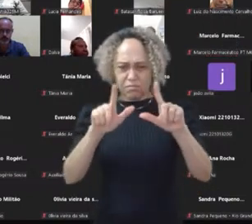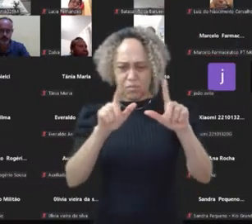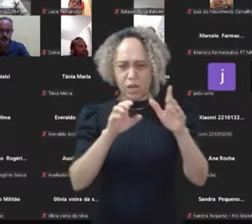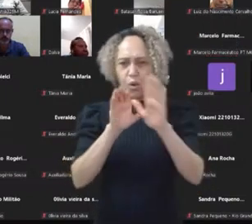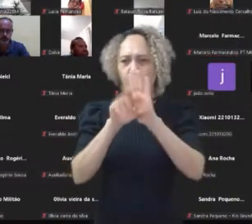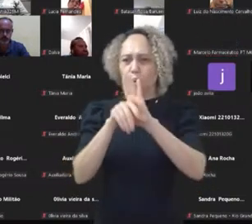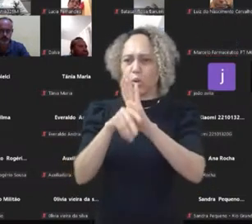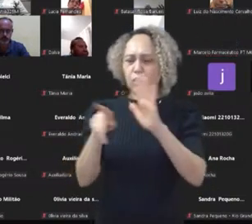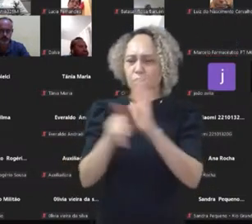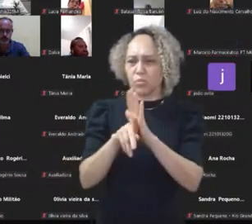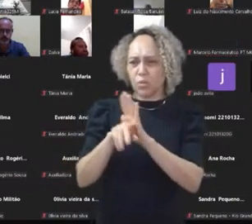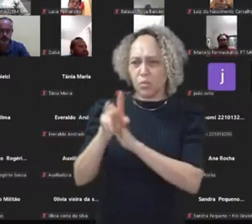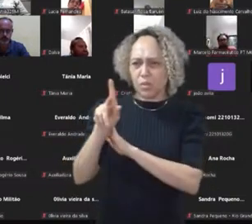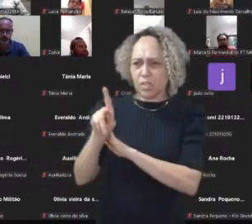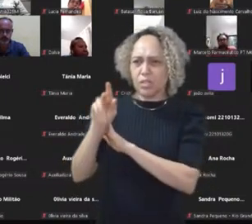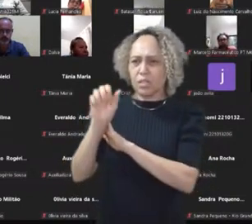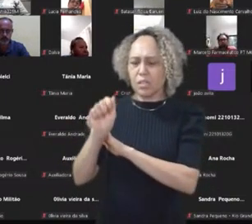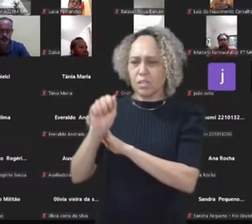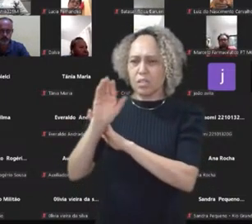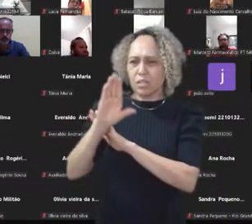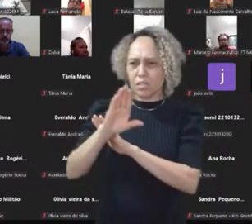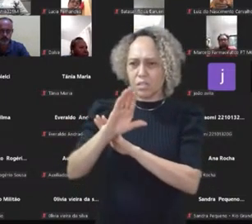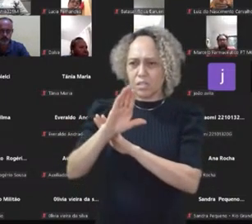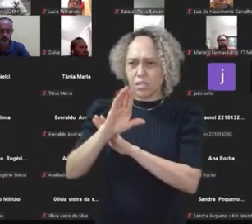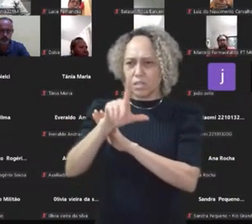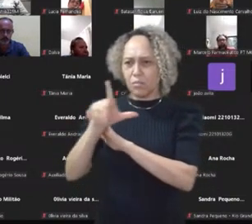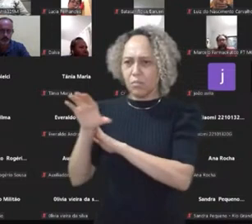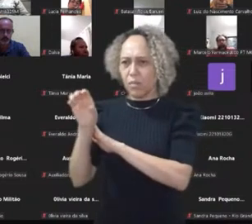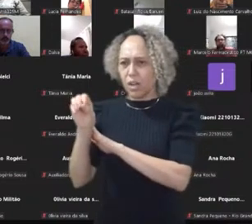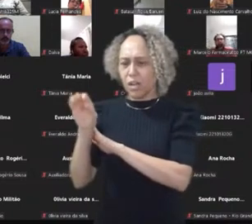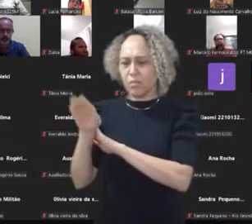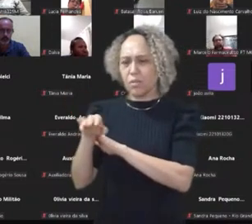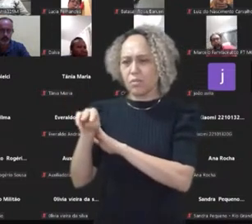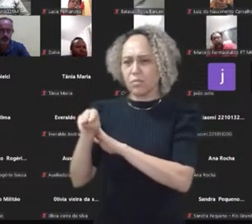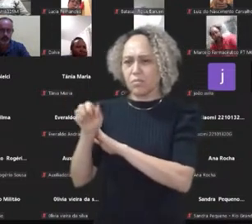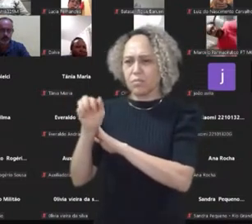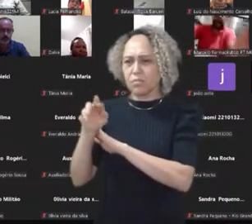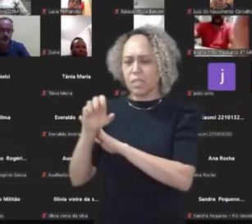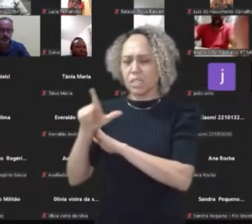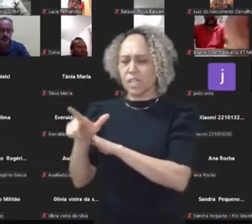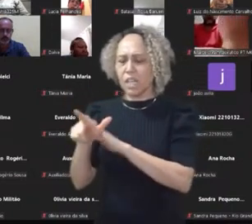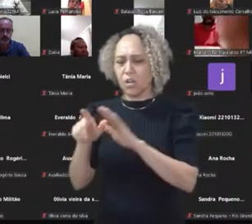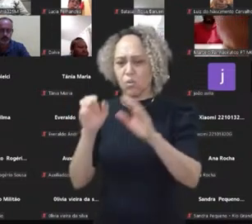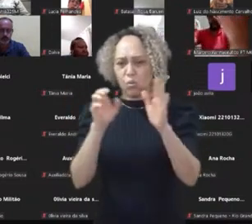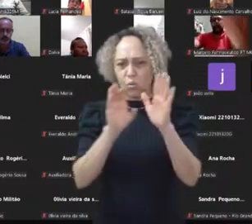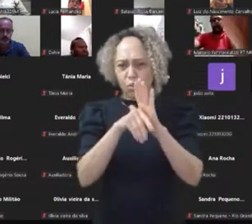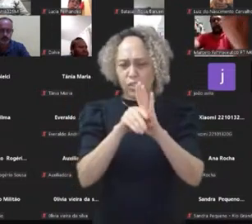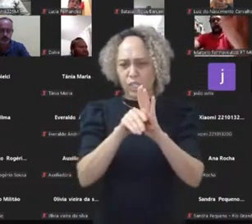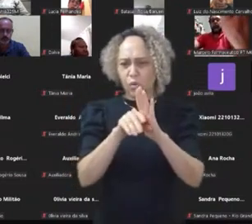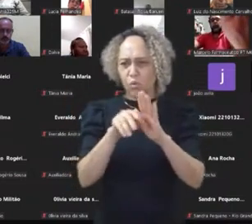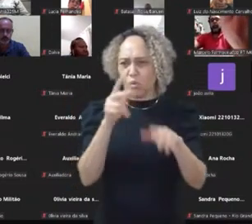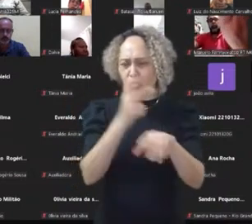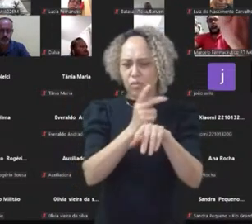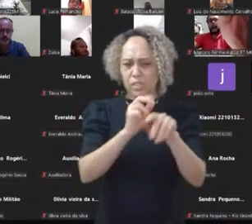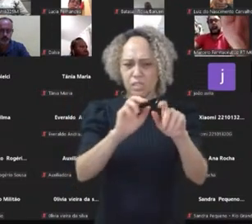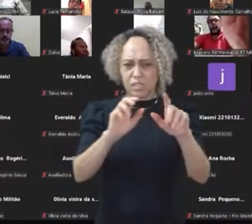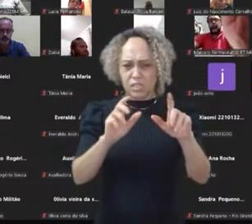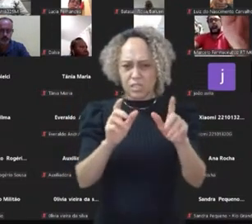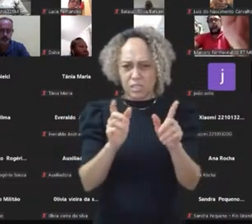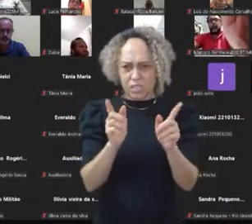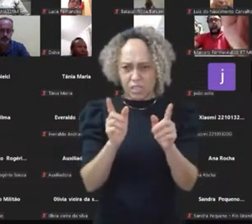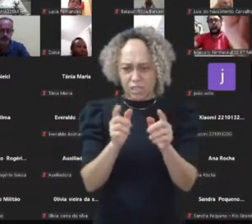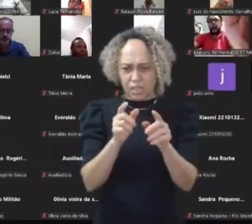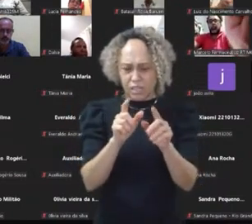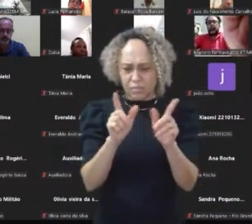esquema de eh de prude Mas de qualquer forma Existe uma forma de organização e é interessante essa ideia de você ter